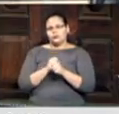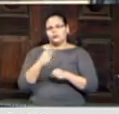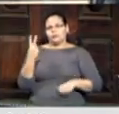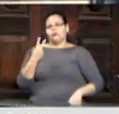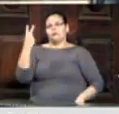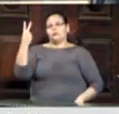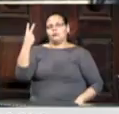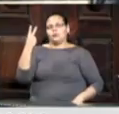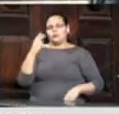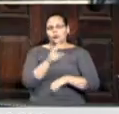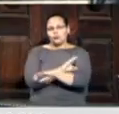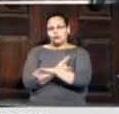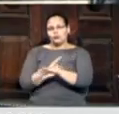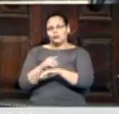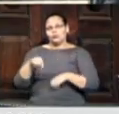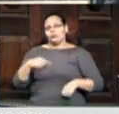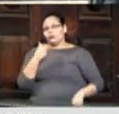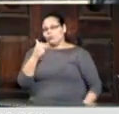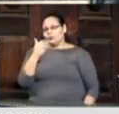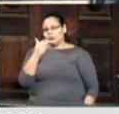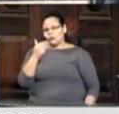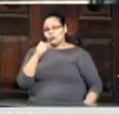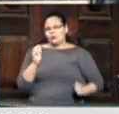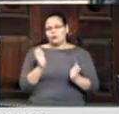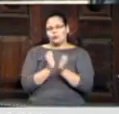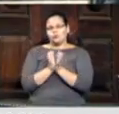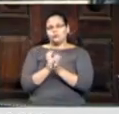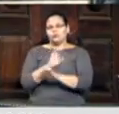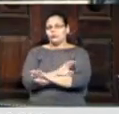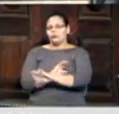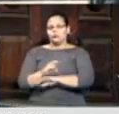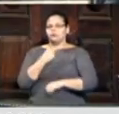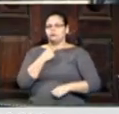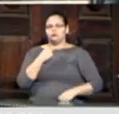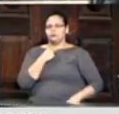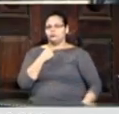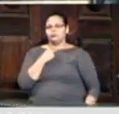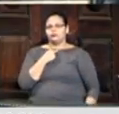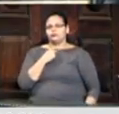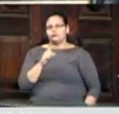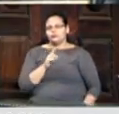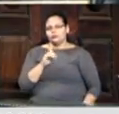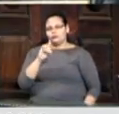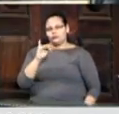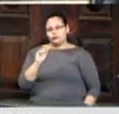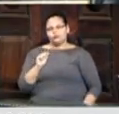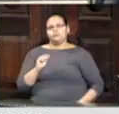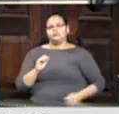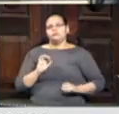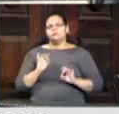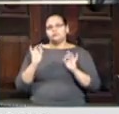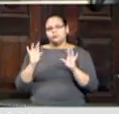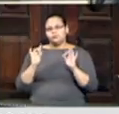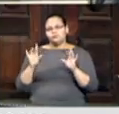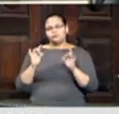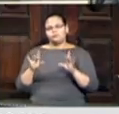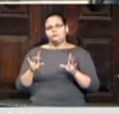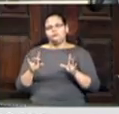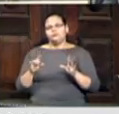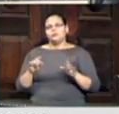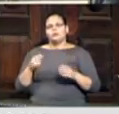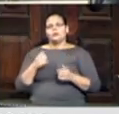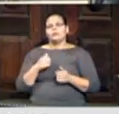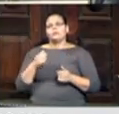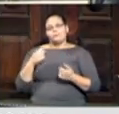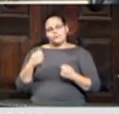e a nossa língua. A Comissão de Cultura não podia deixar uma data tão expressiva passar em branco.